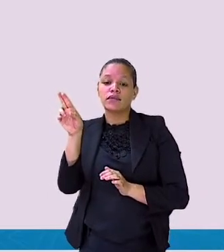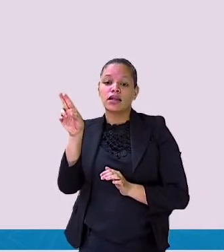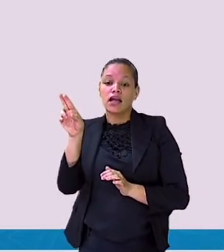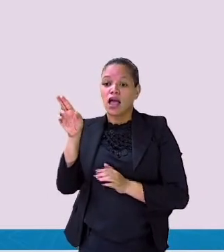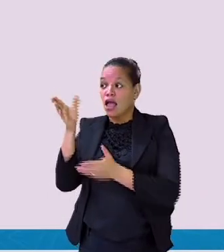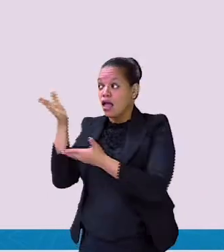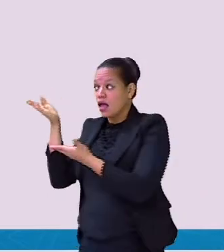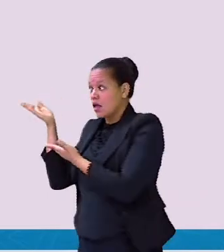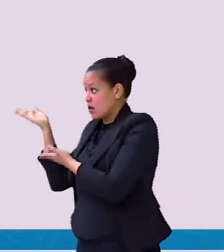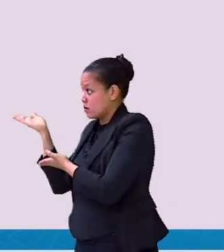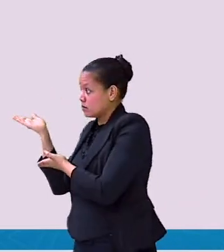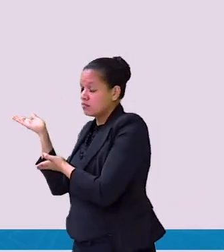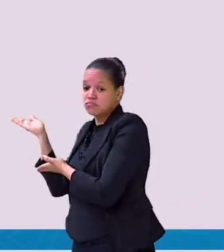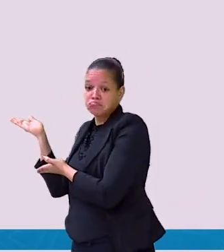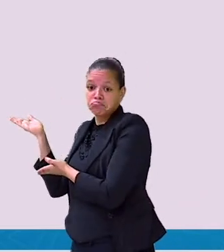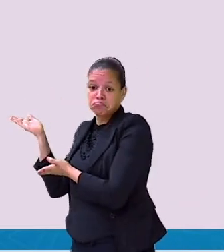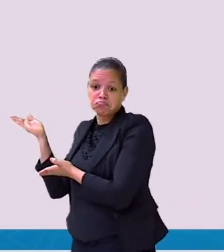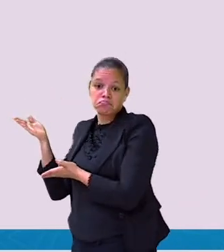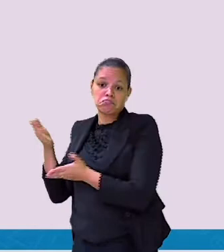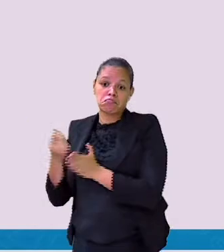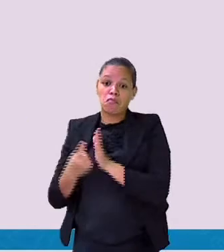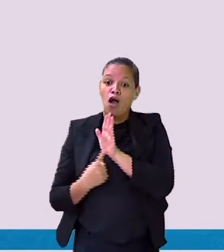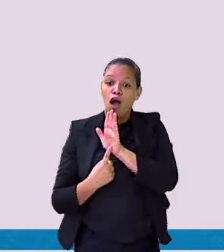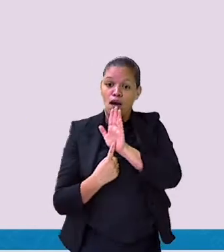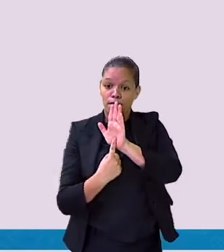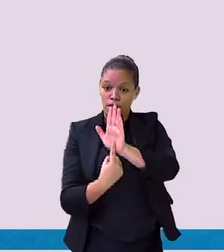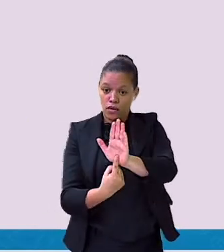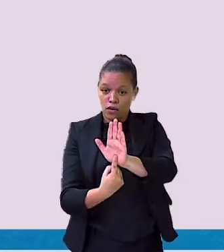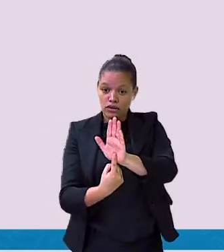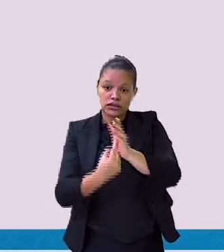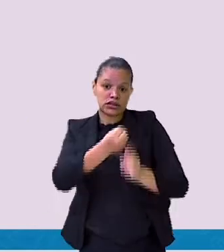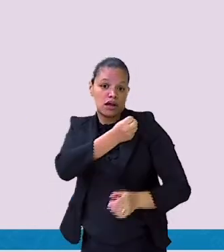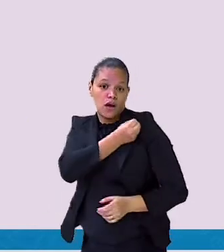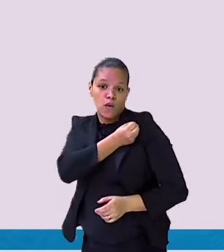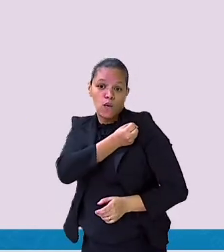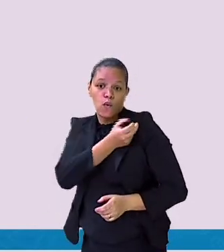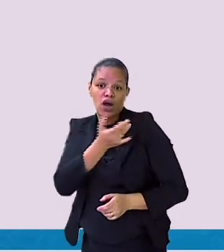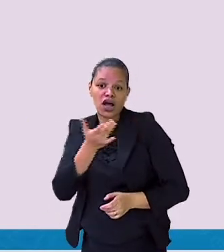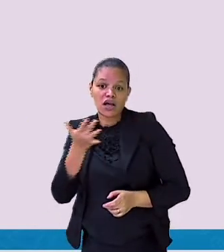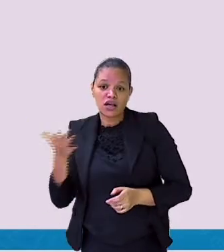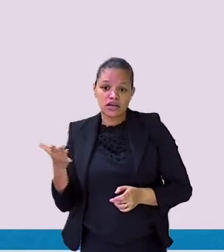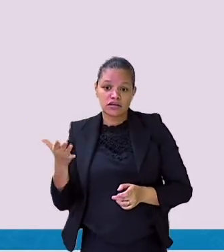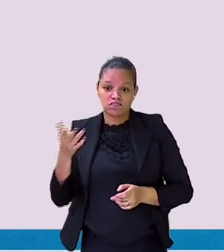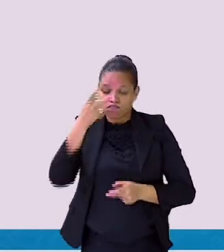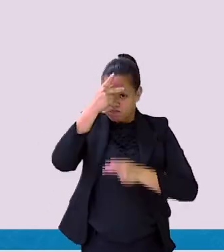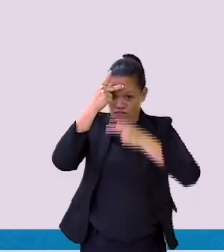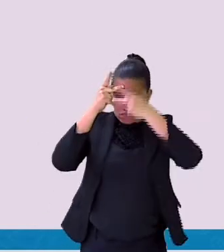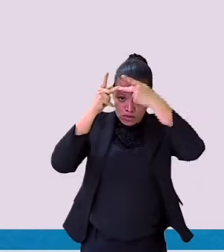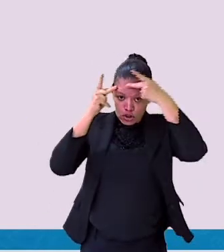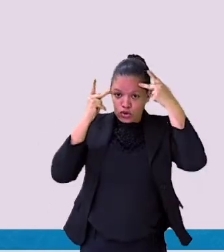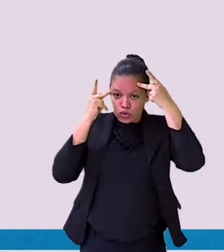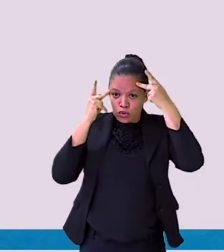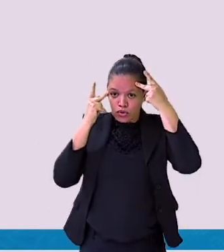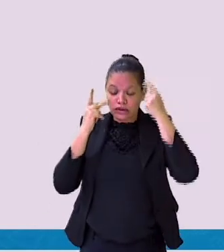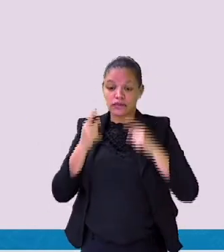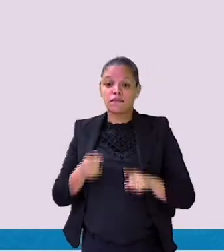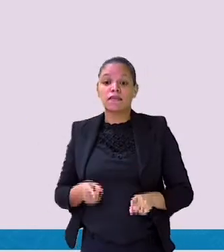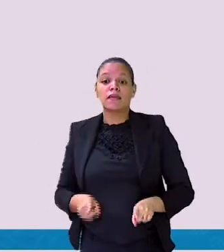dois eixos, que a gente chama essas linhas, ó. O eixo Y é essa linha em pé,